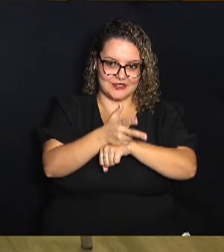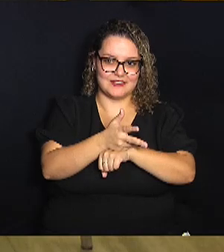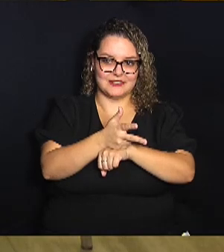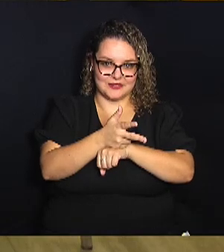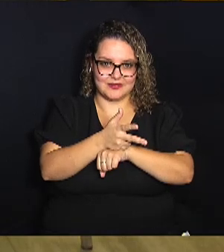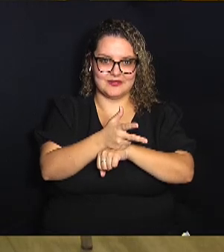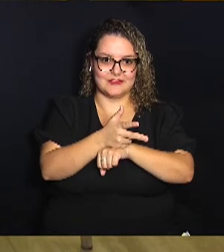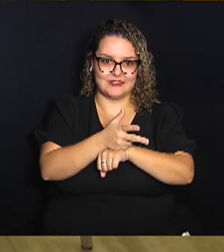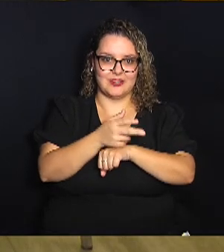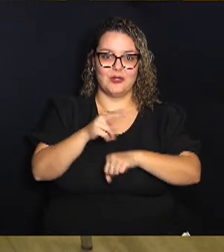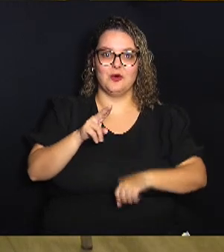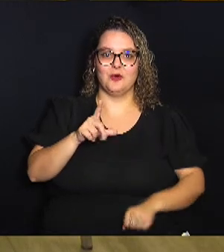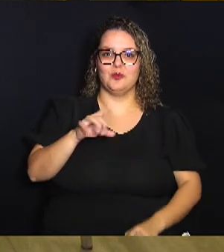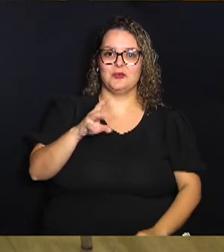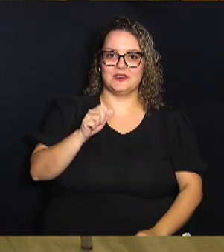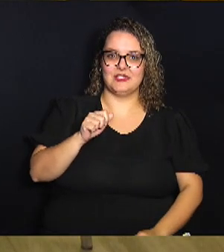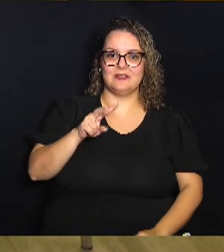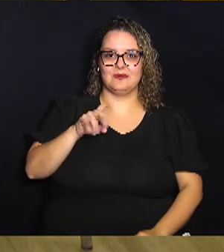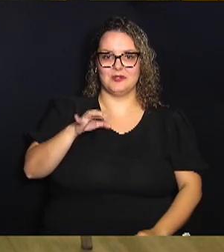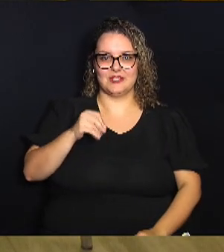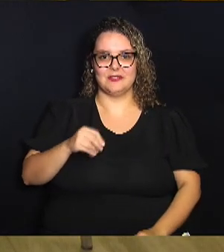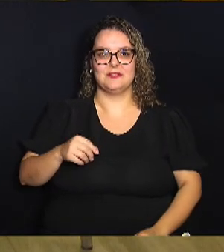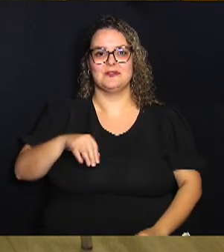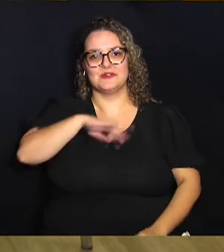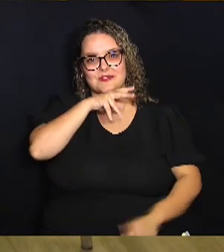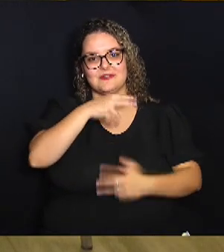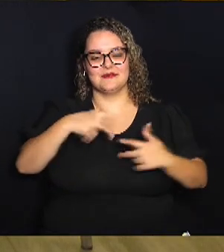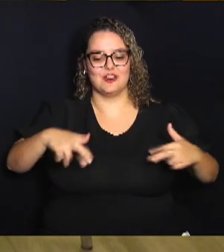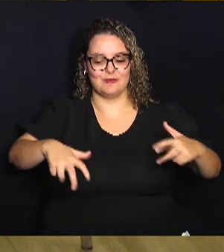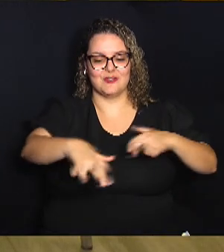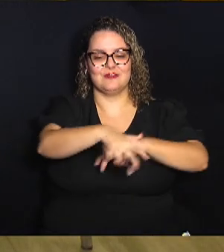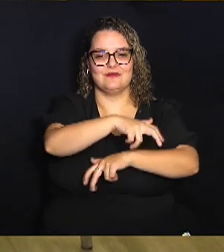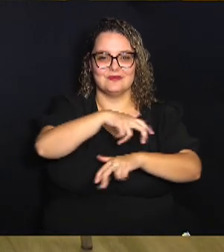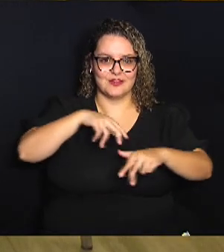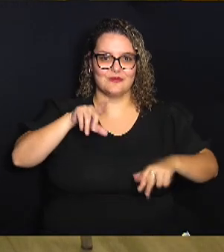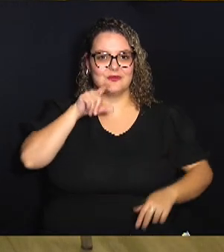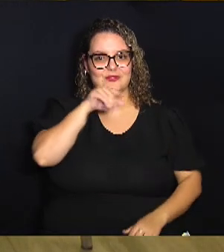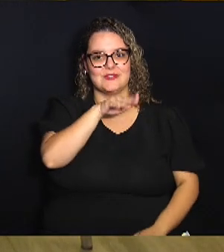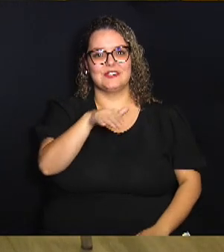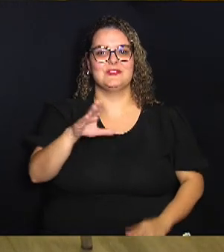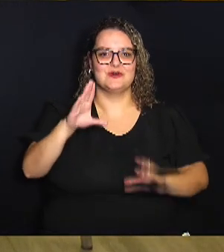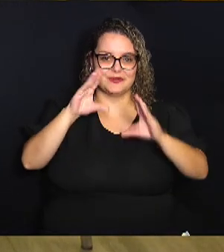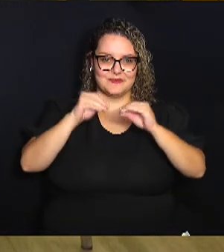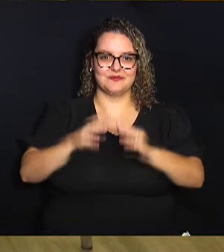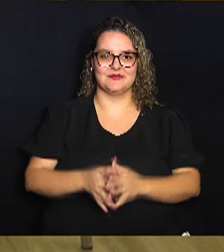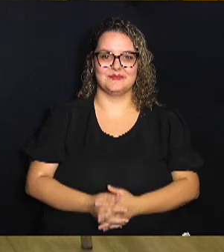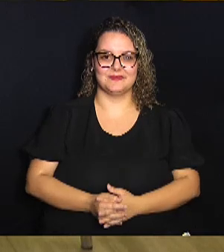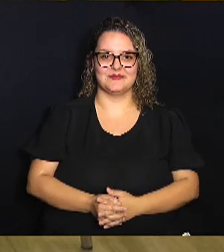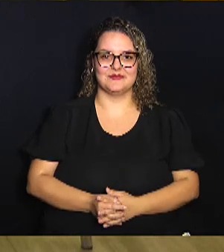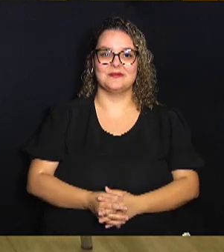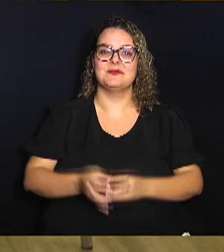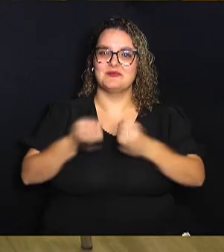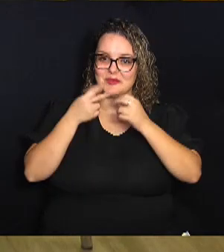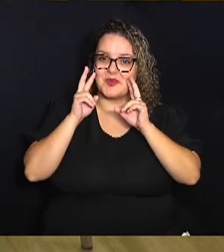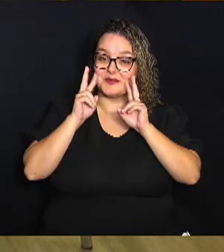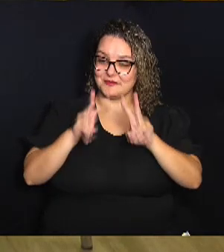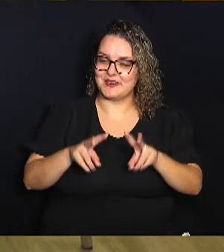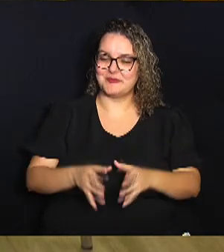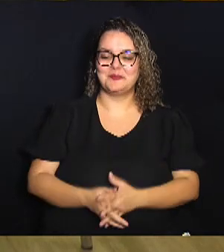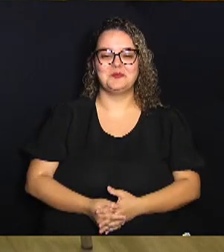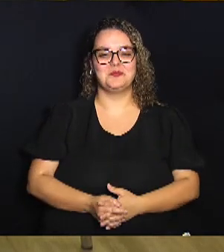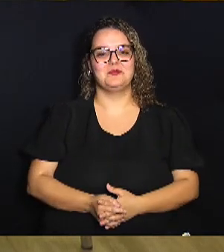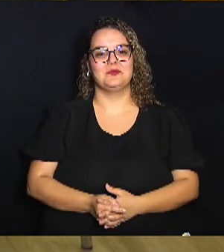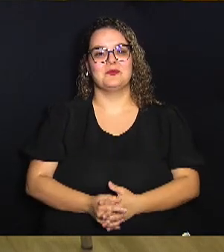ali ultravioletas que pegam os animais que circulam ali na mata durante o período noturno. Bom de se ver, viu, gente?